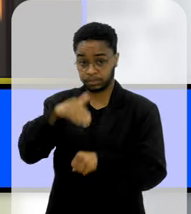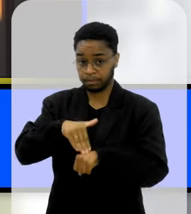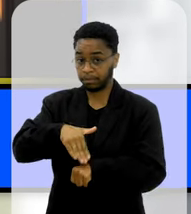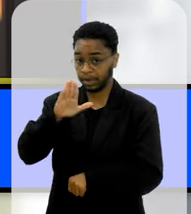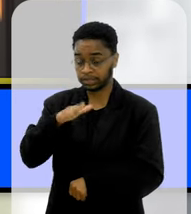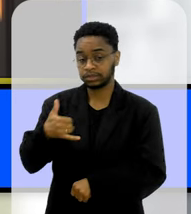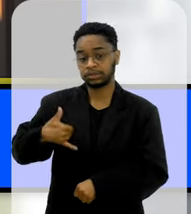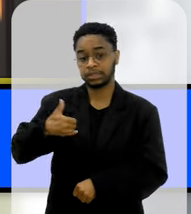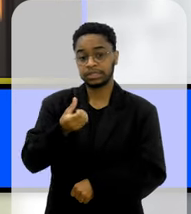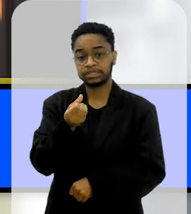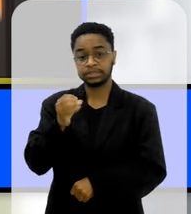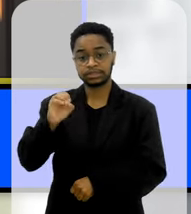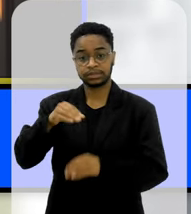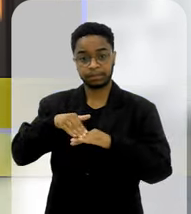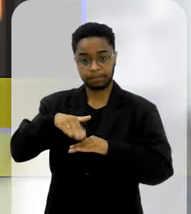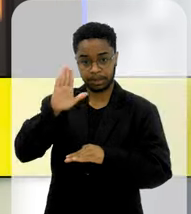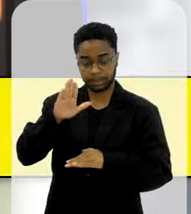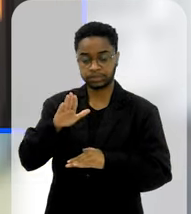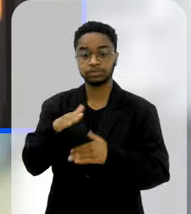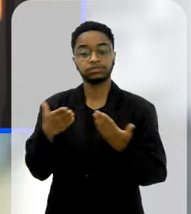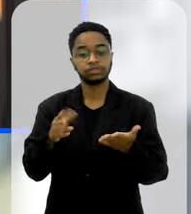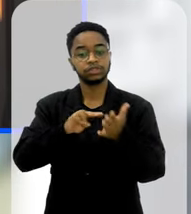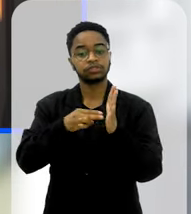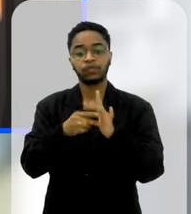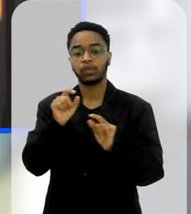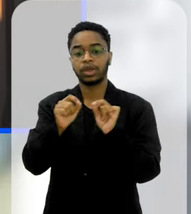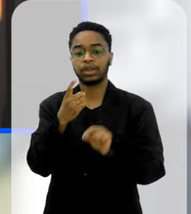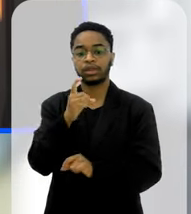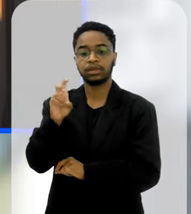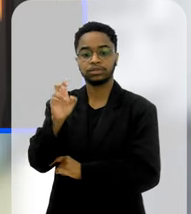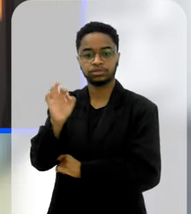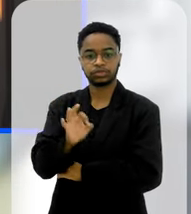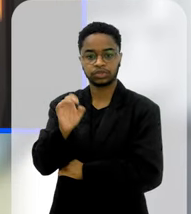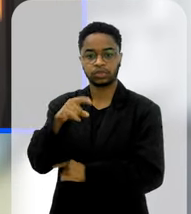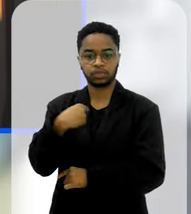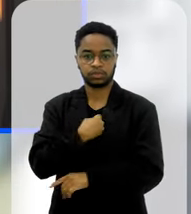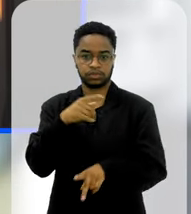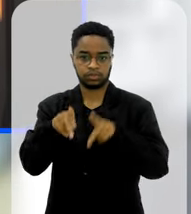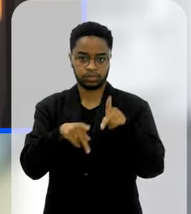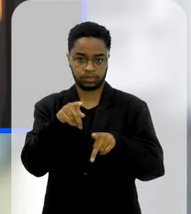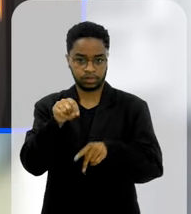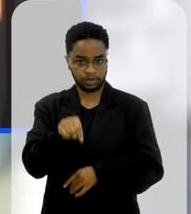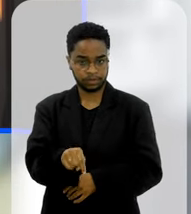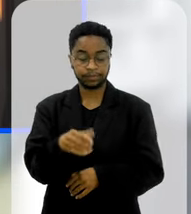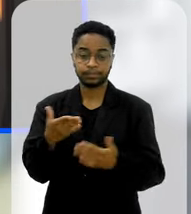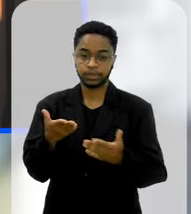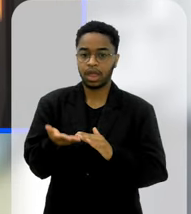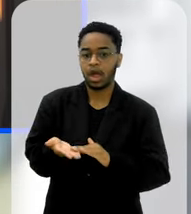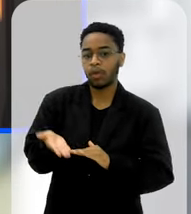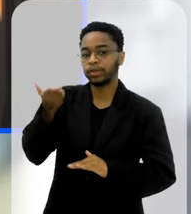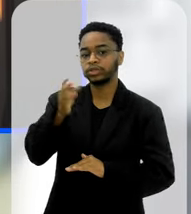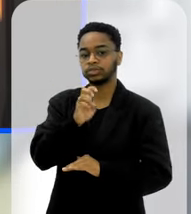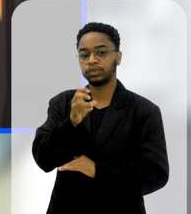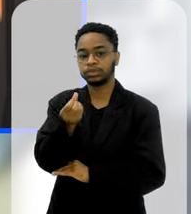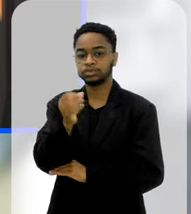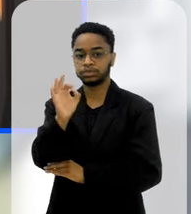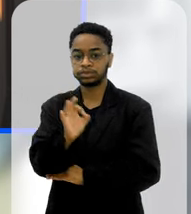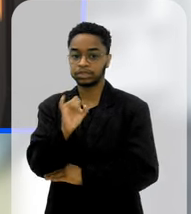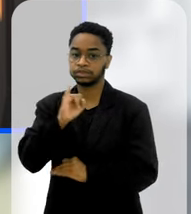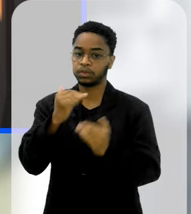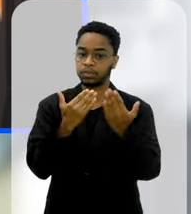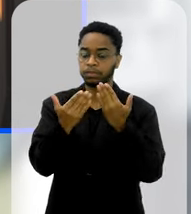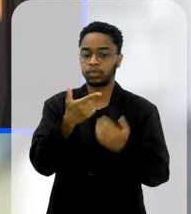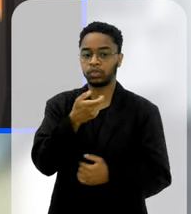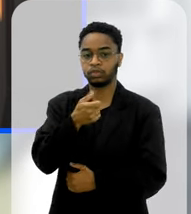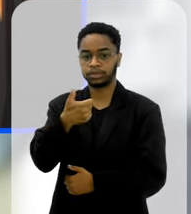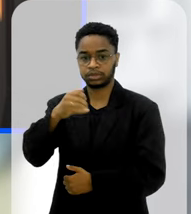de pessoas com 60 anos ou mais, o que representa 15% da nossa população, um aumento de